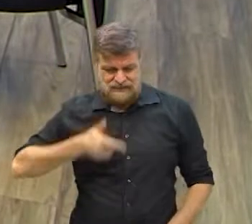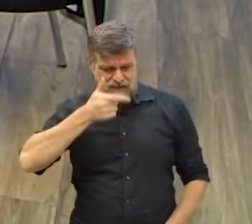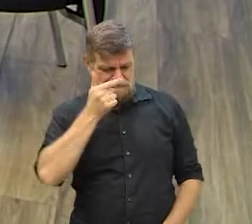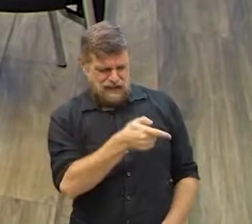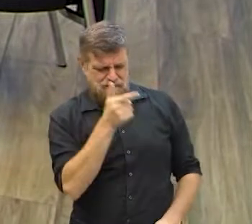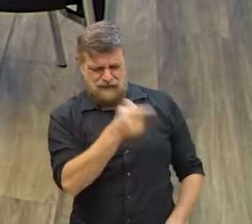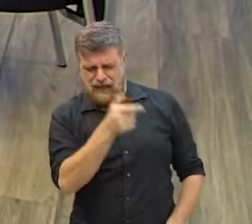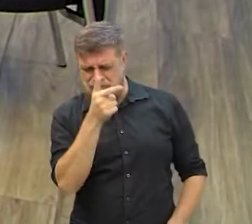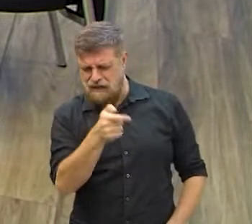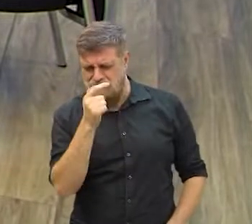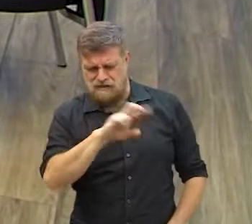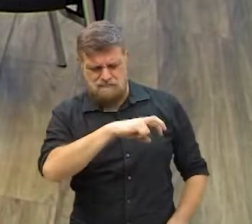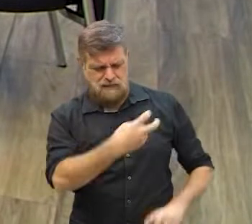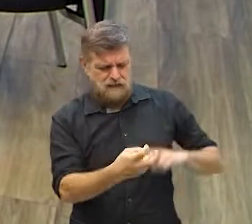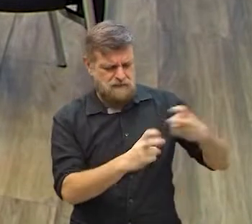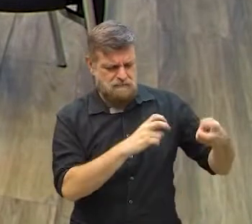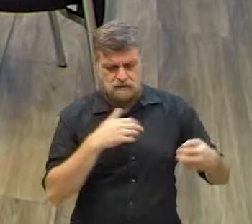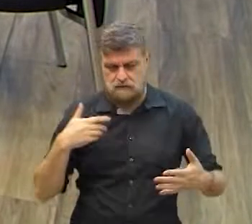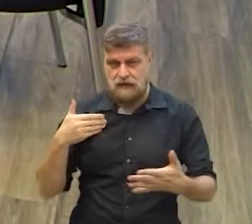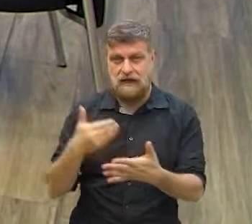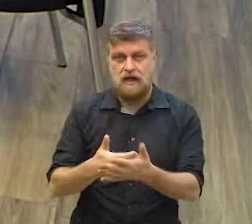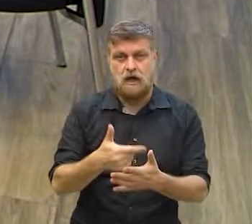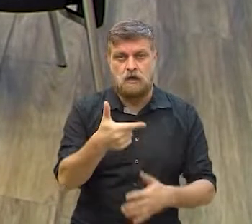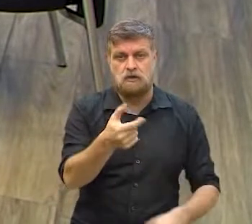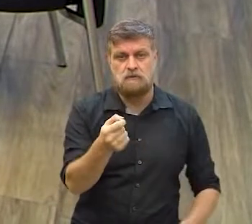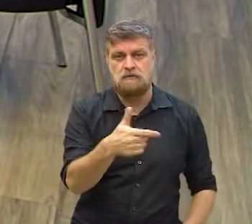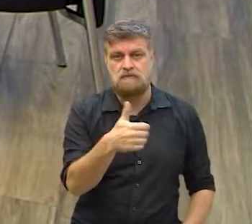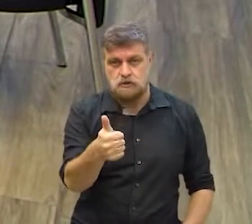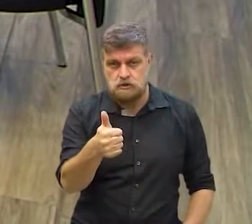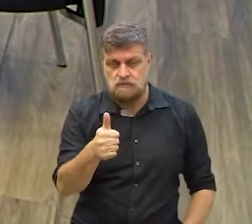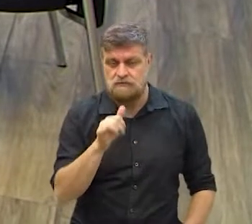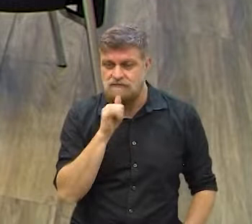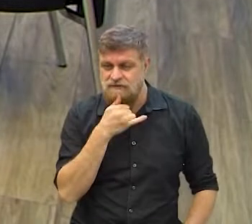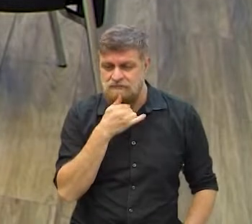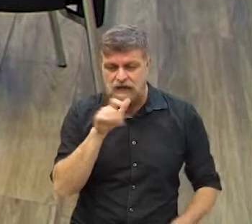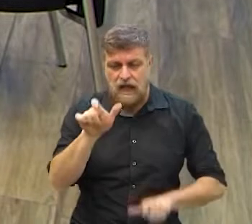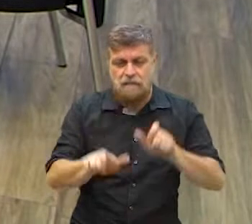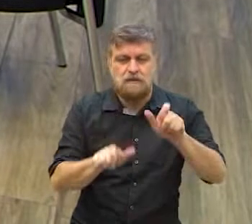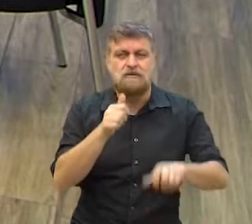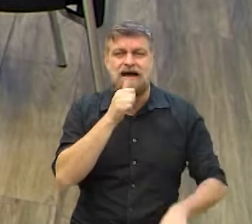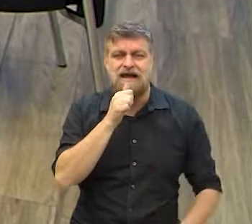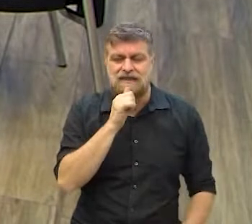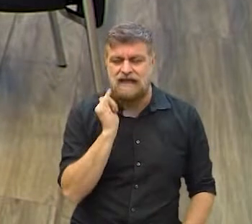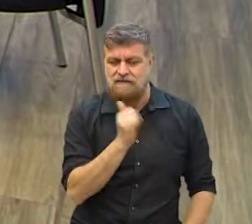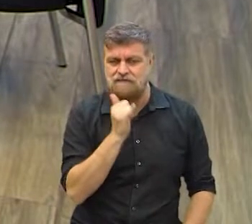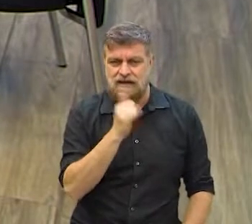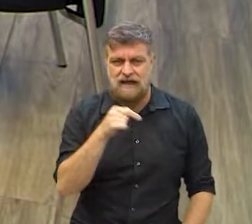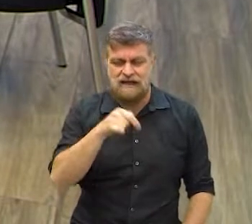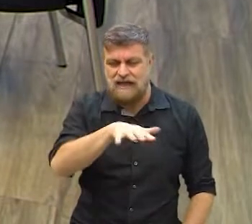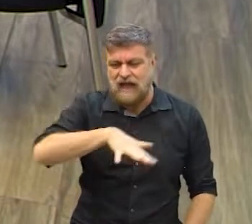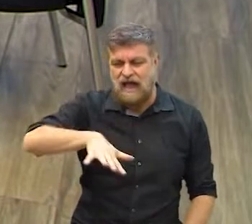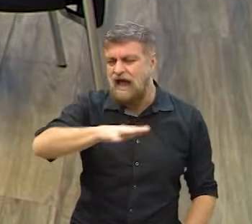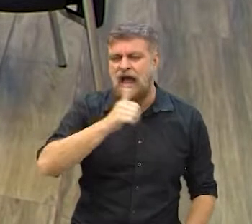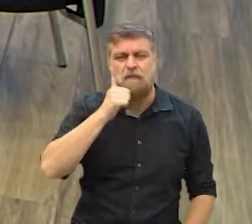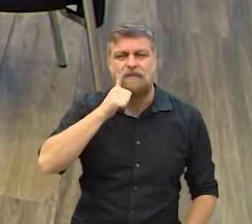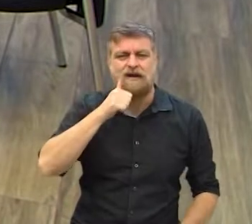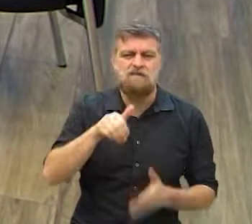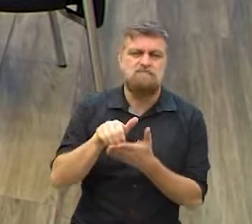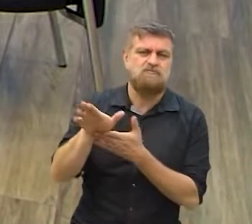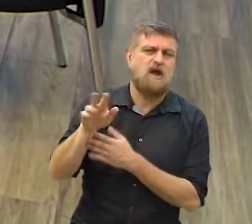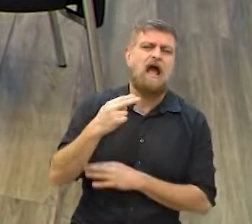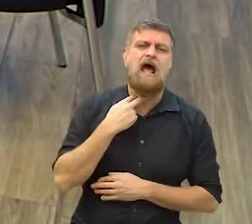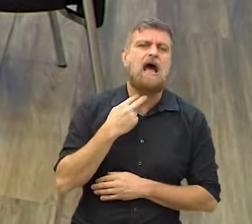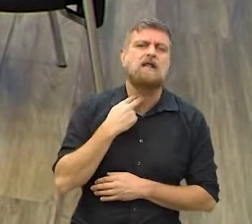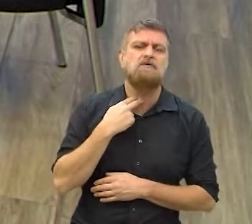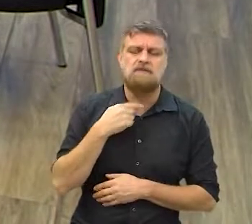levou a cometer esse crime. Nós estamos em 2021, mas infelizmente muita gente ainda fala assim, olha, aqui não é um espaço para ter